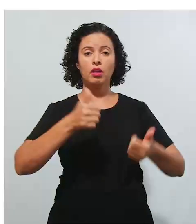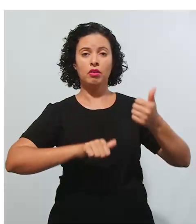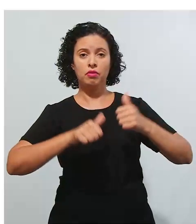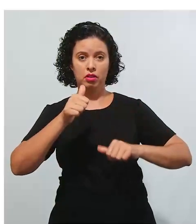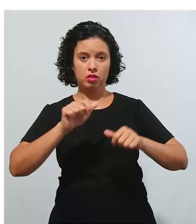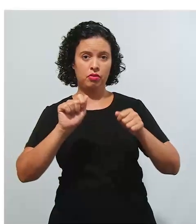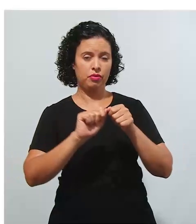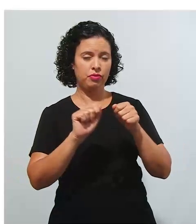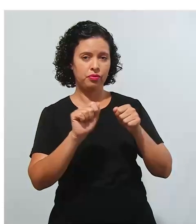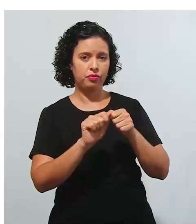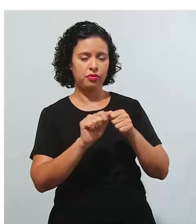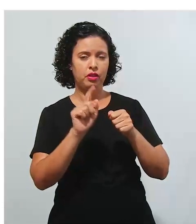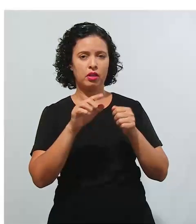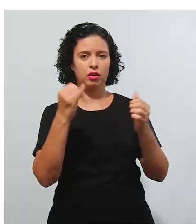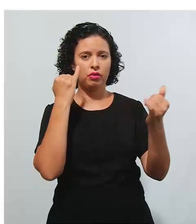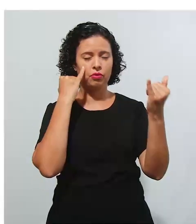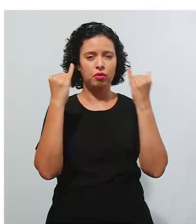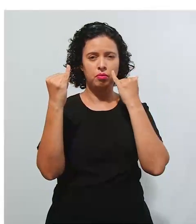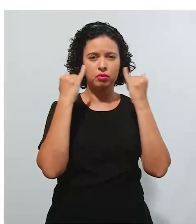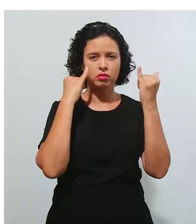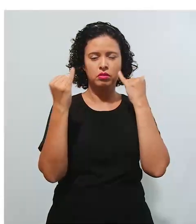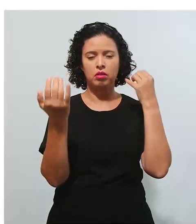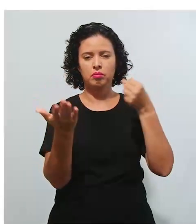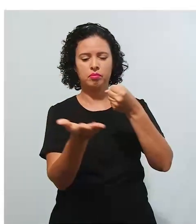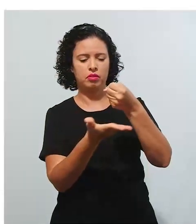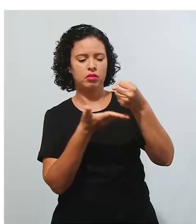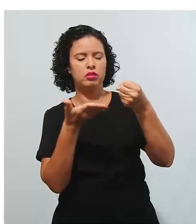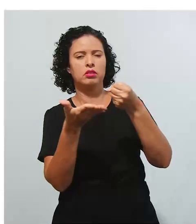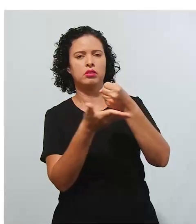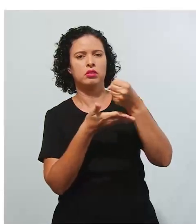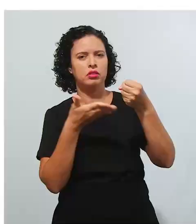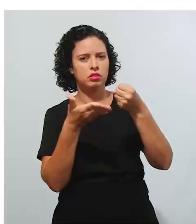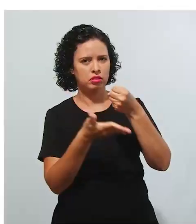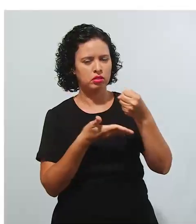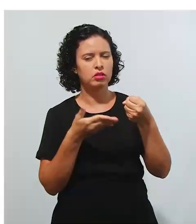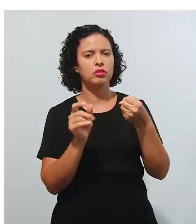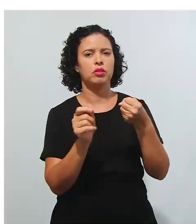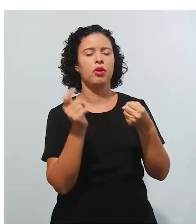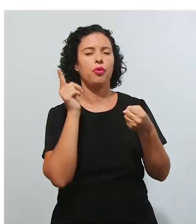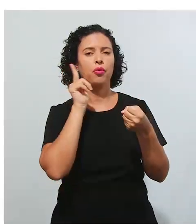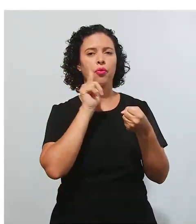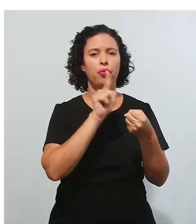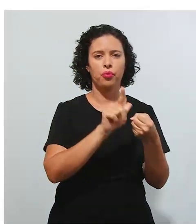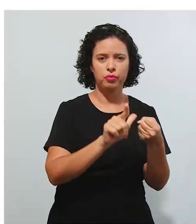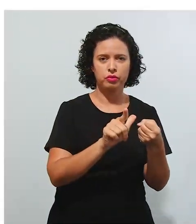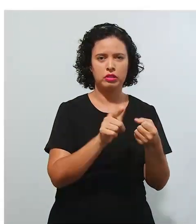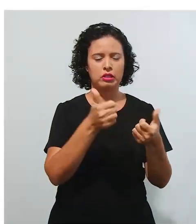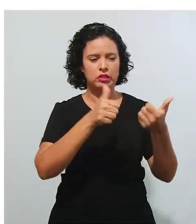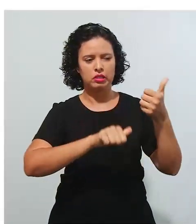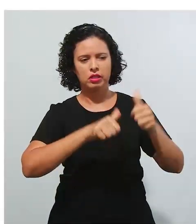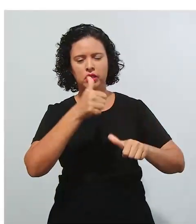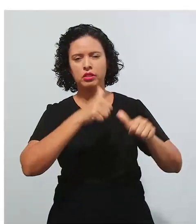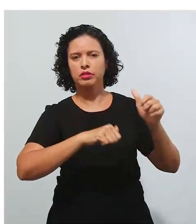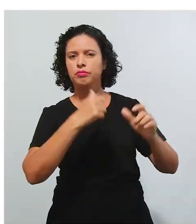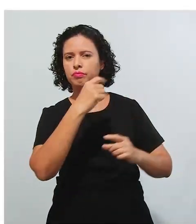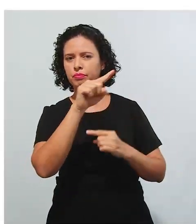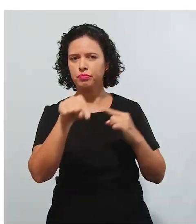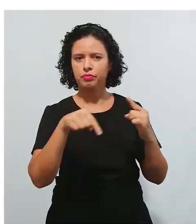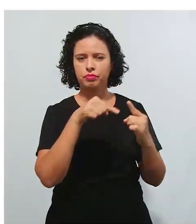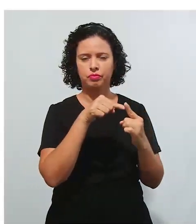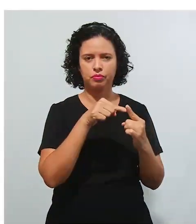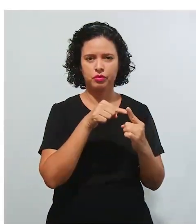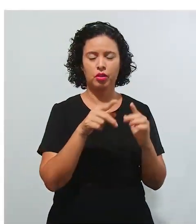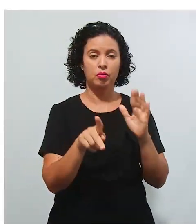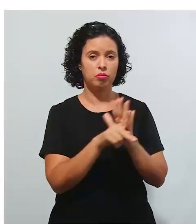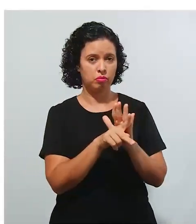realizada a partir de informação embasada em dados confiáveis, obtidos através de análise objetiva dos efeitos das